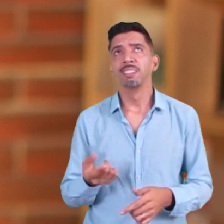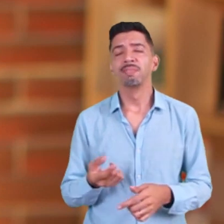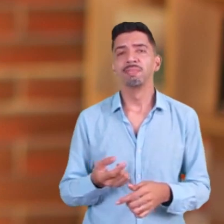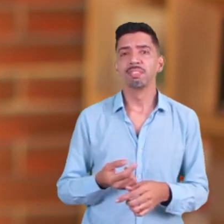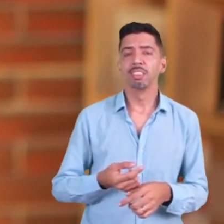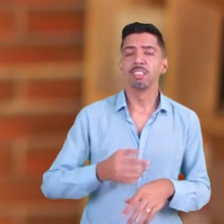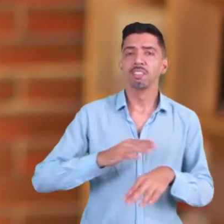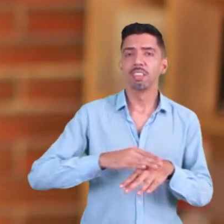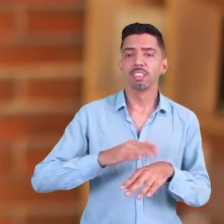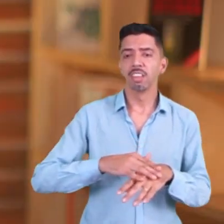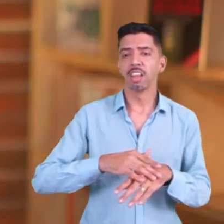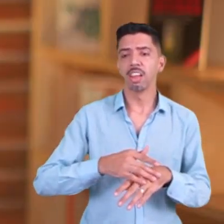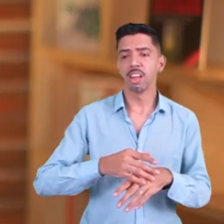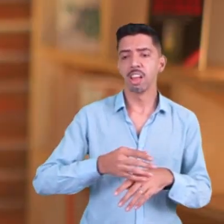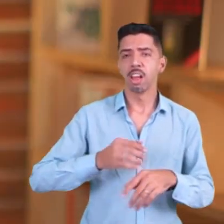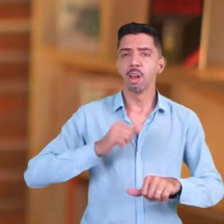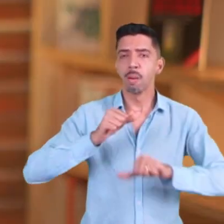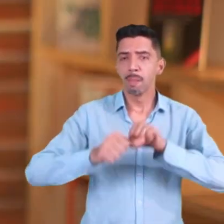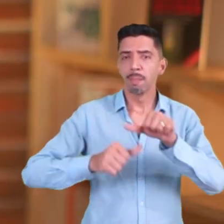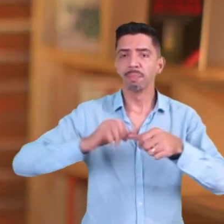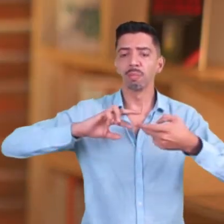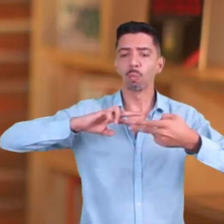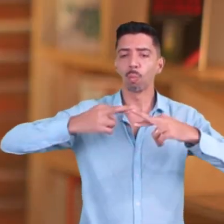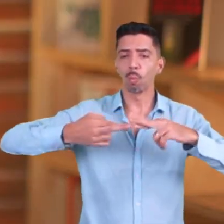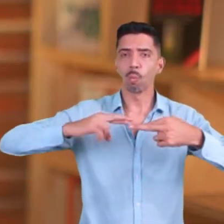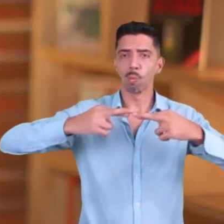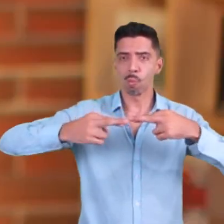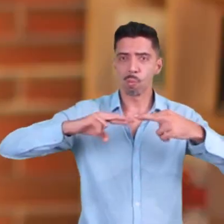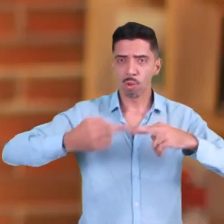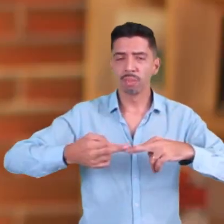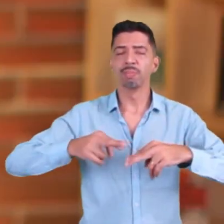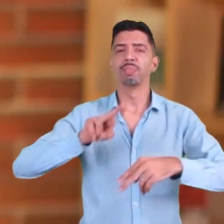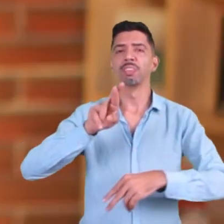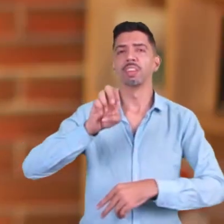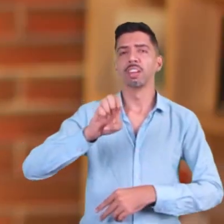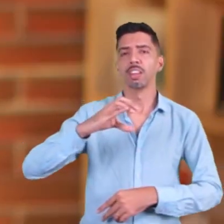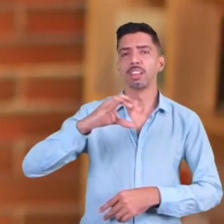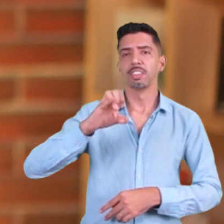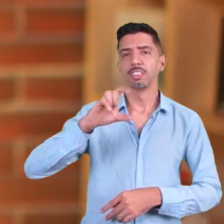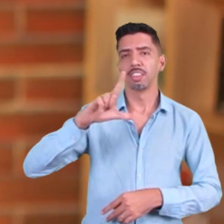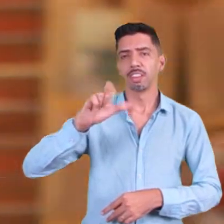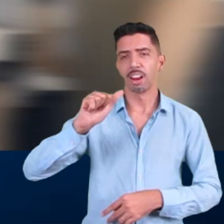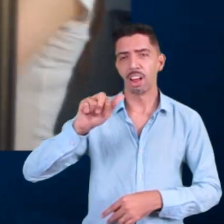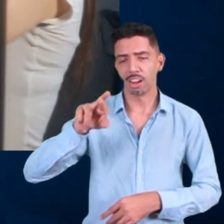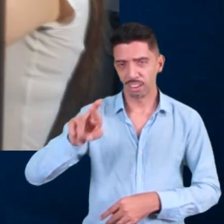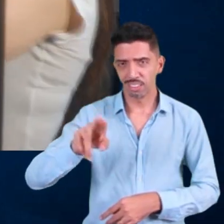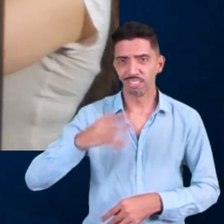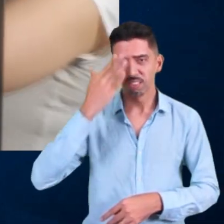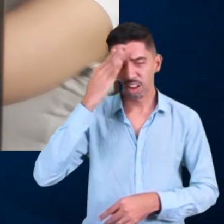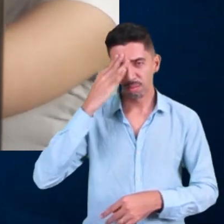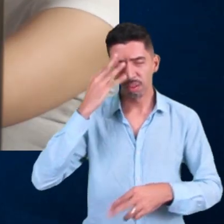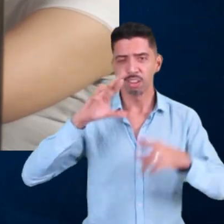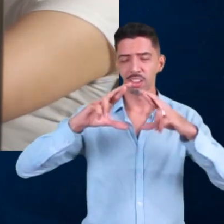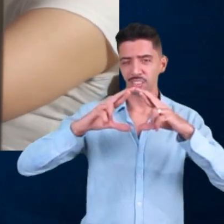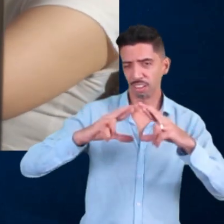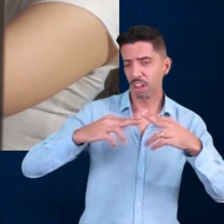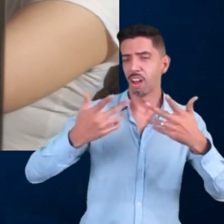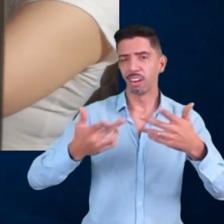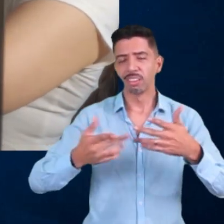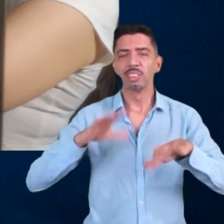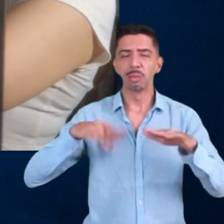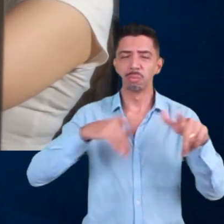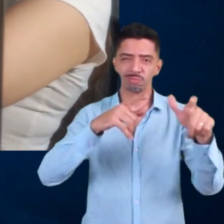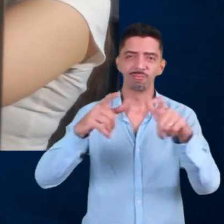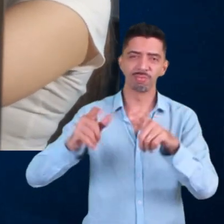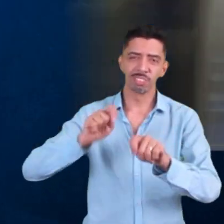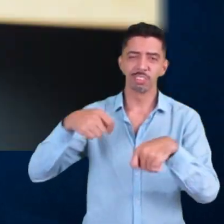podemos reutilizar, reaproveitar, reciclar. Essa questão é muito importante. Se você olhar para os